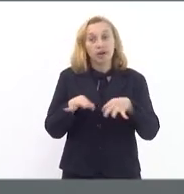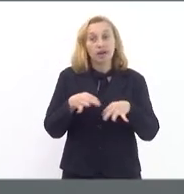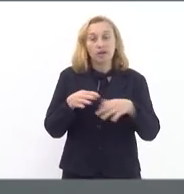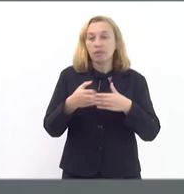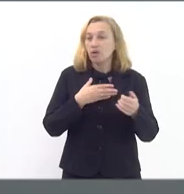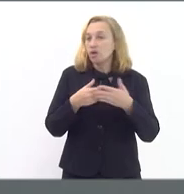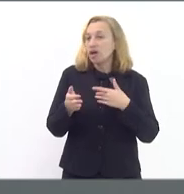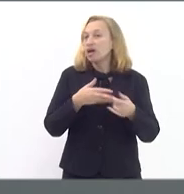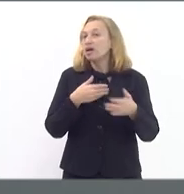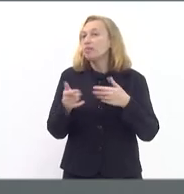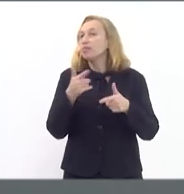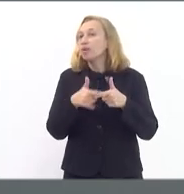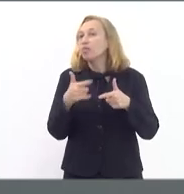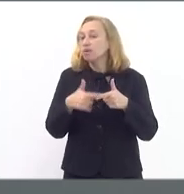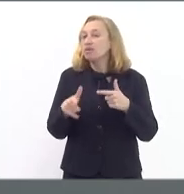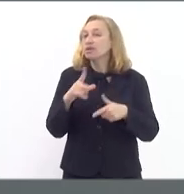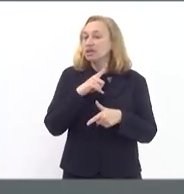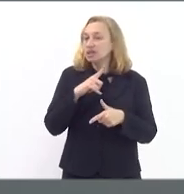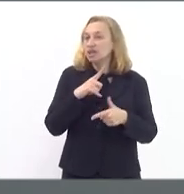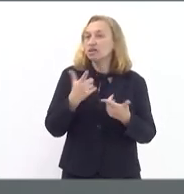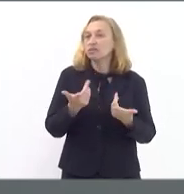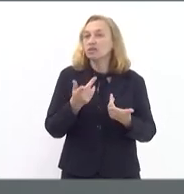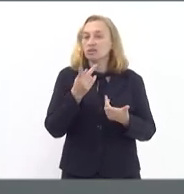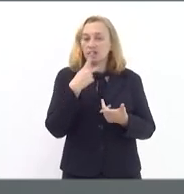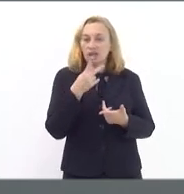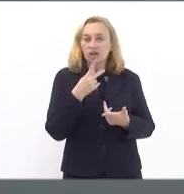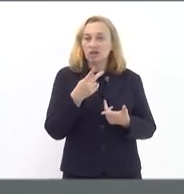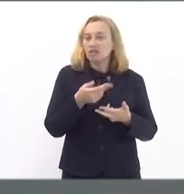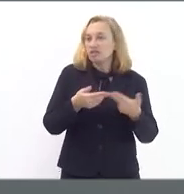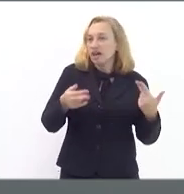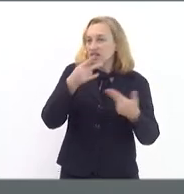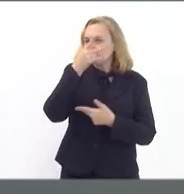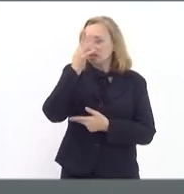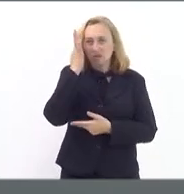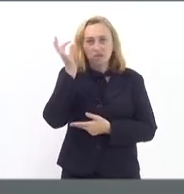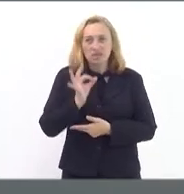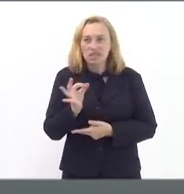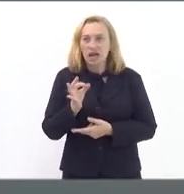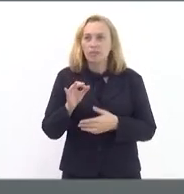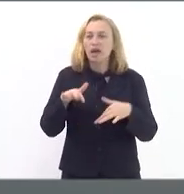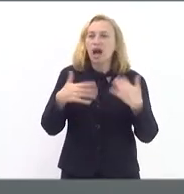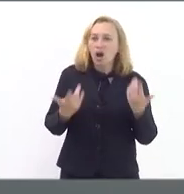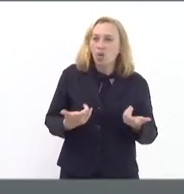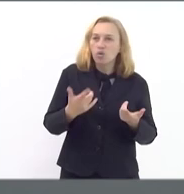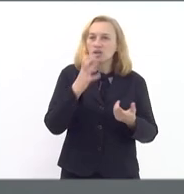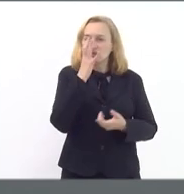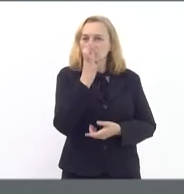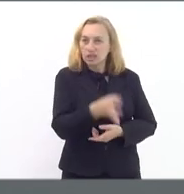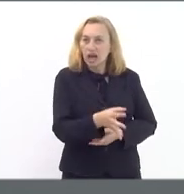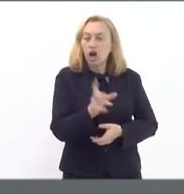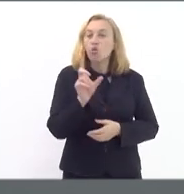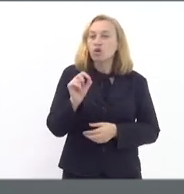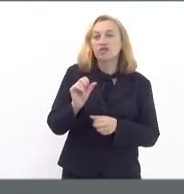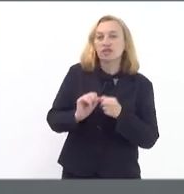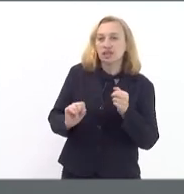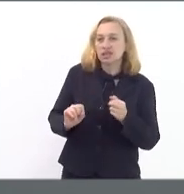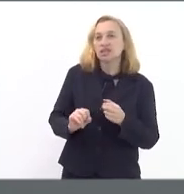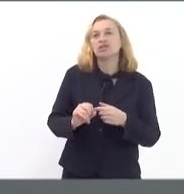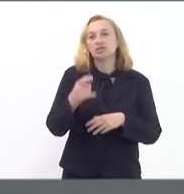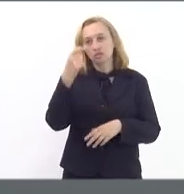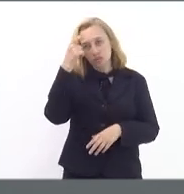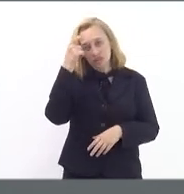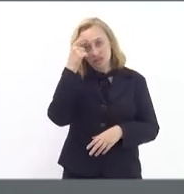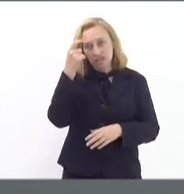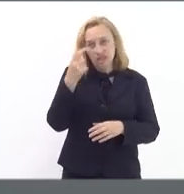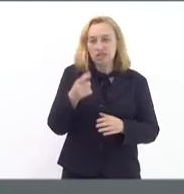para qualquer problema que tem lá notificamos muitas não sabiam disso é não sabe aonde denunciar o que fazia então nós fazemos essa